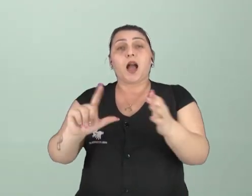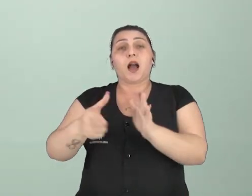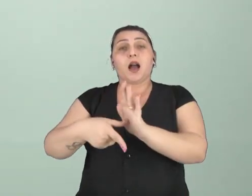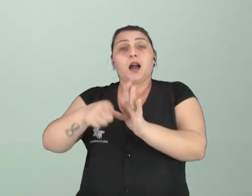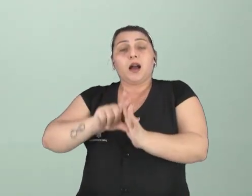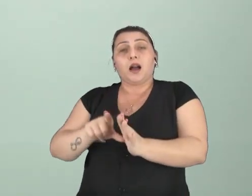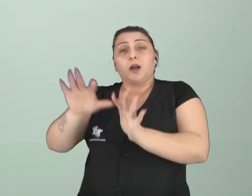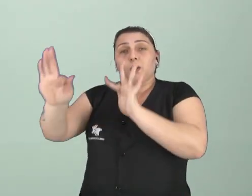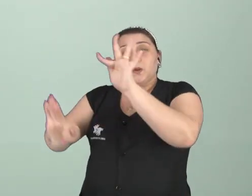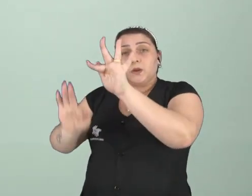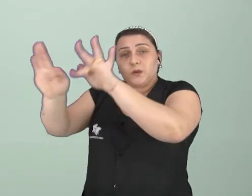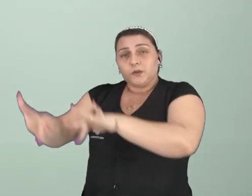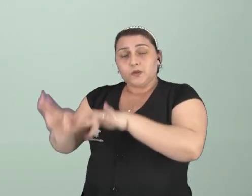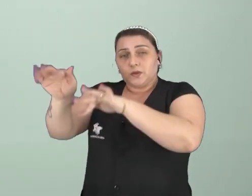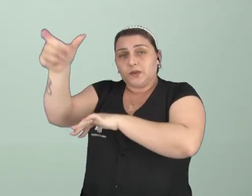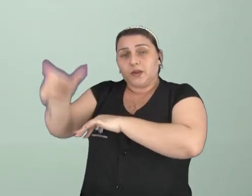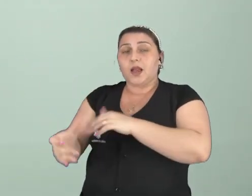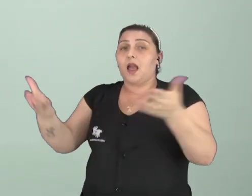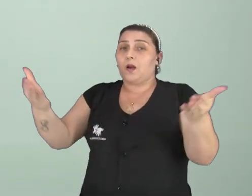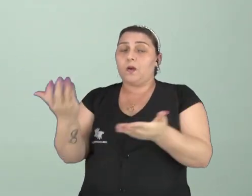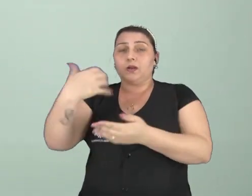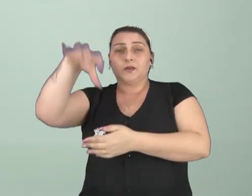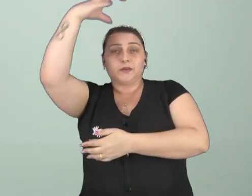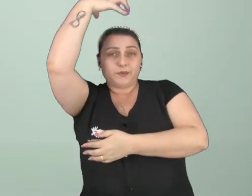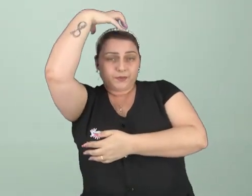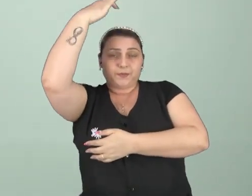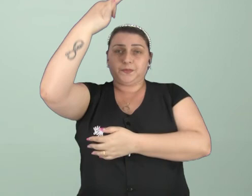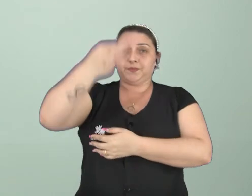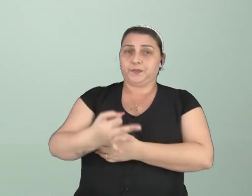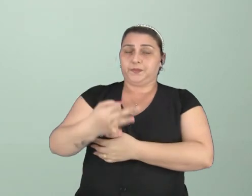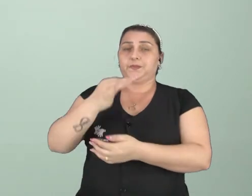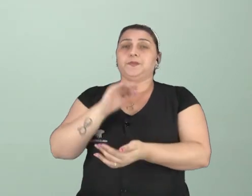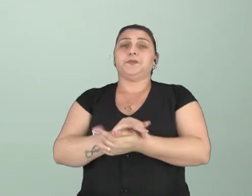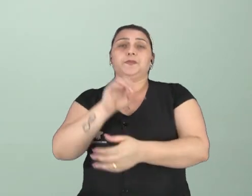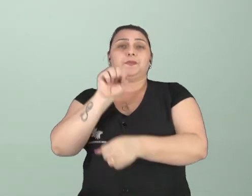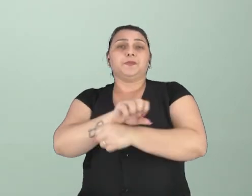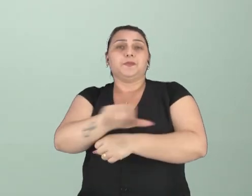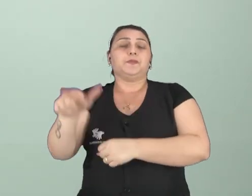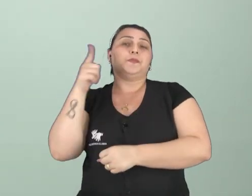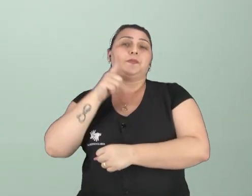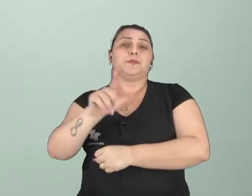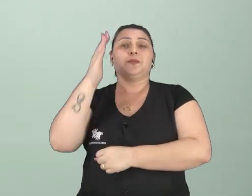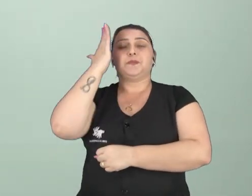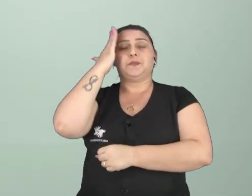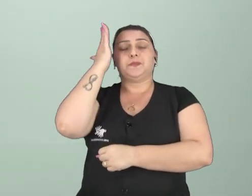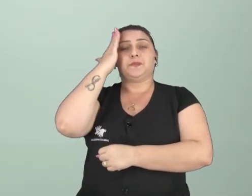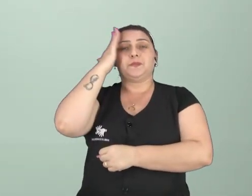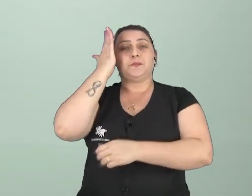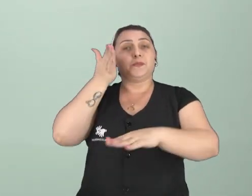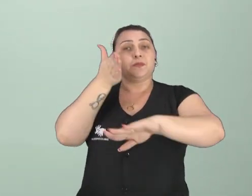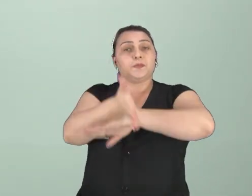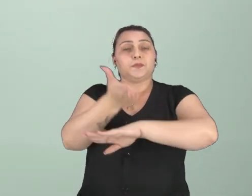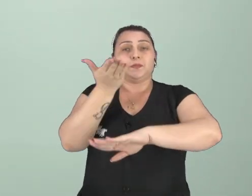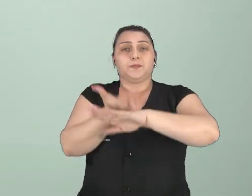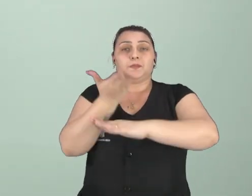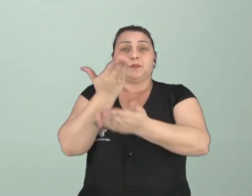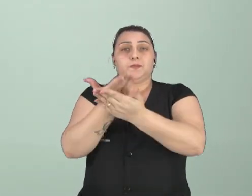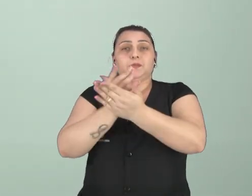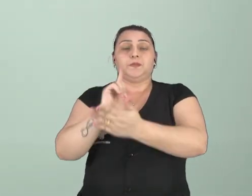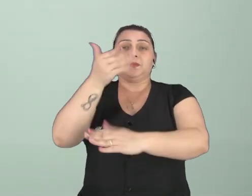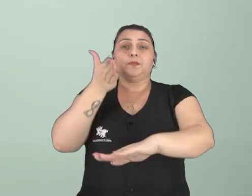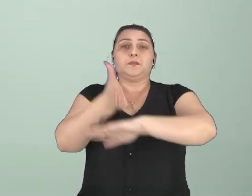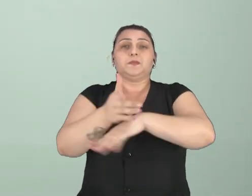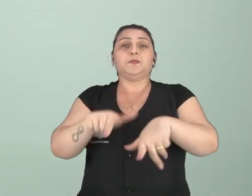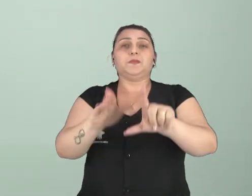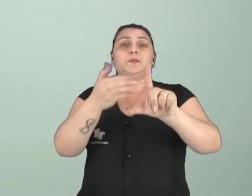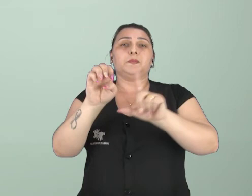dos senhores feudais e agora passa a ser dos reis, certo? Então é isso, espero que vocês tenham conseguido compreender. Para ter acesso a essa aula na íntegra,